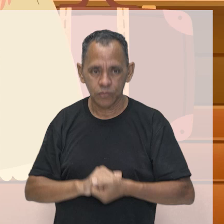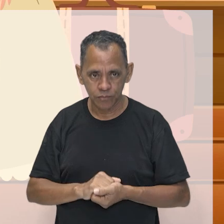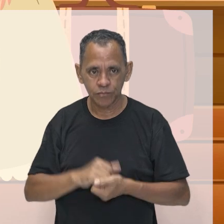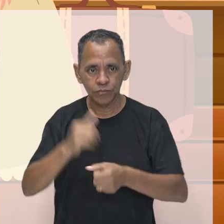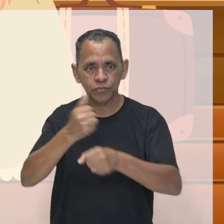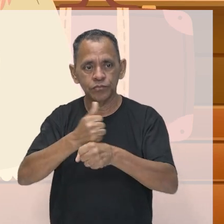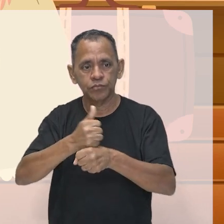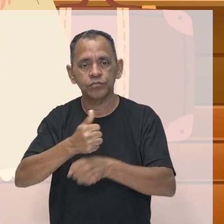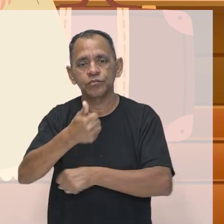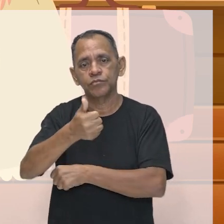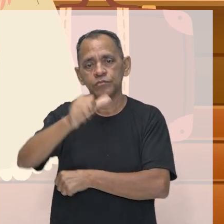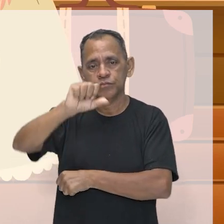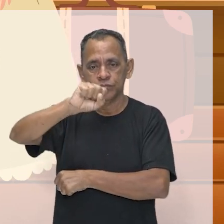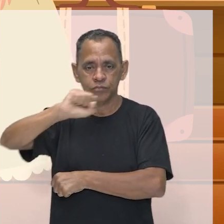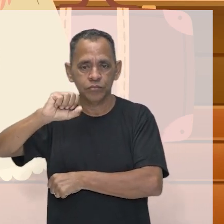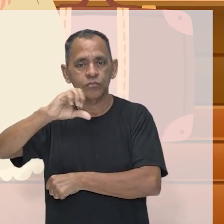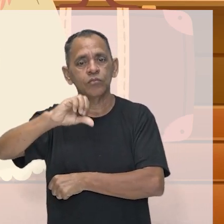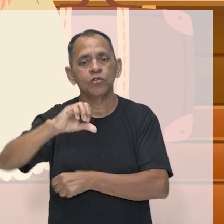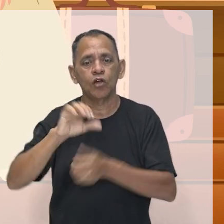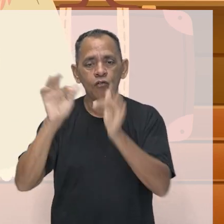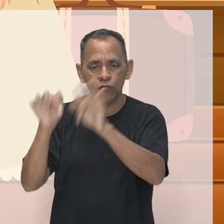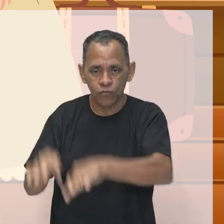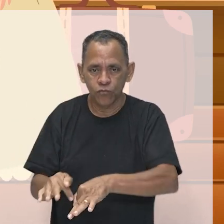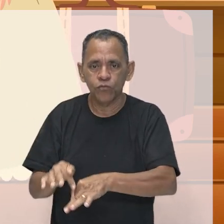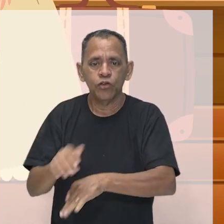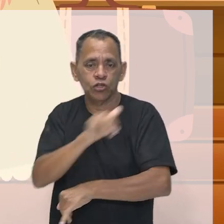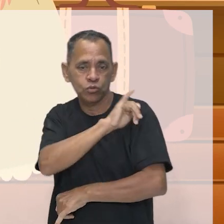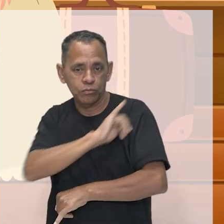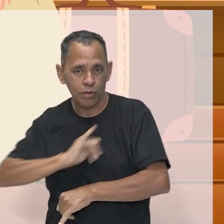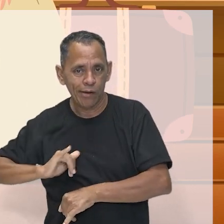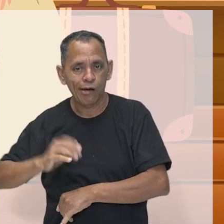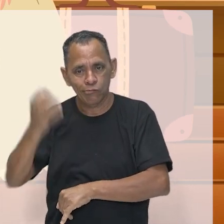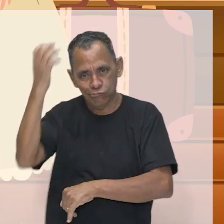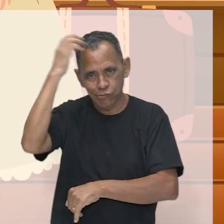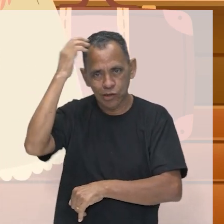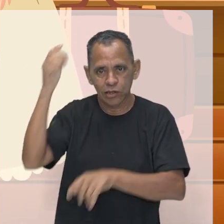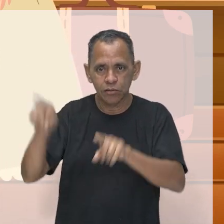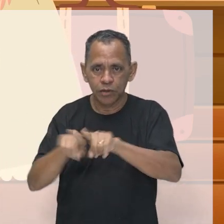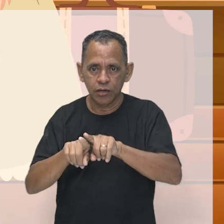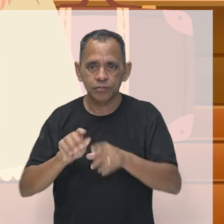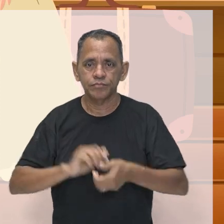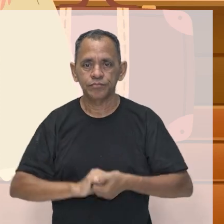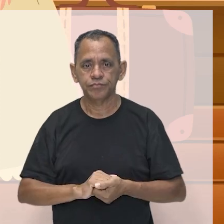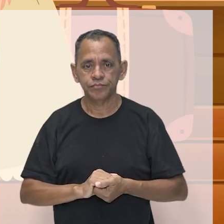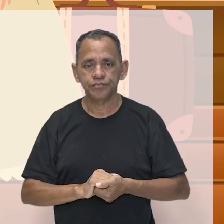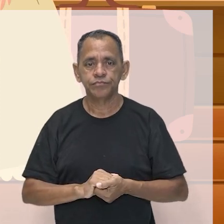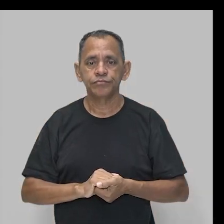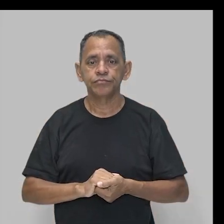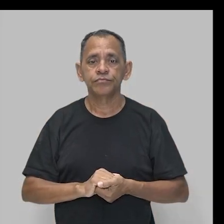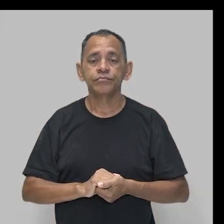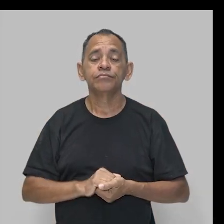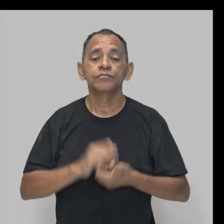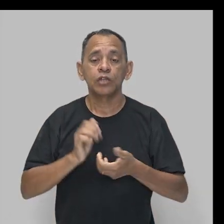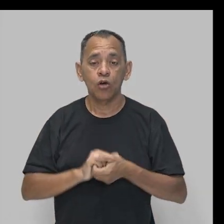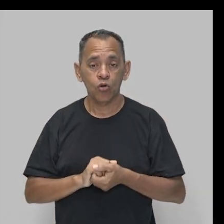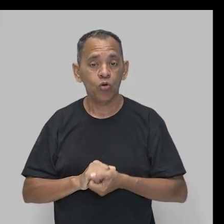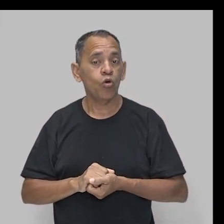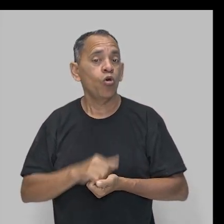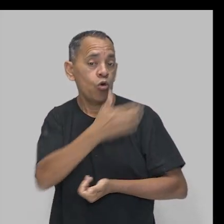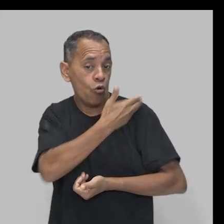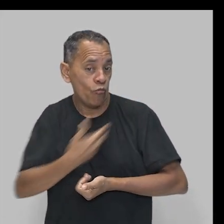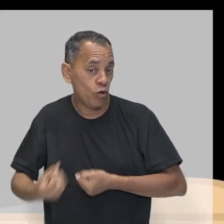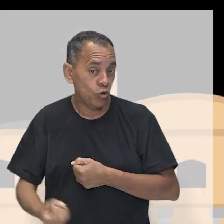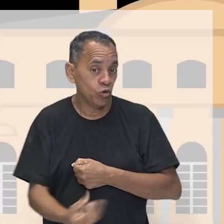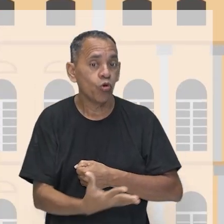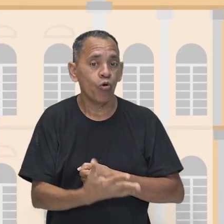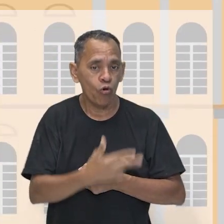1889, a família real embarcou para o exílio na Europa, encerrando mais de 300 anos de monarquia no Brasil. Enquanto isso,